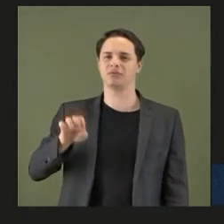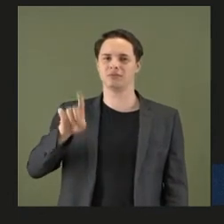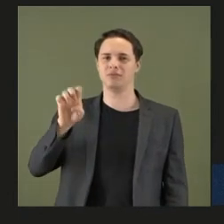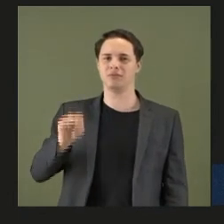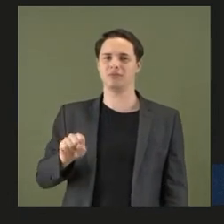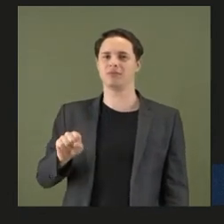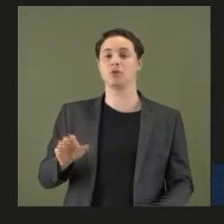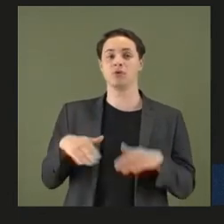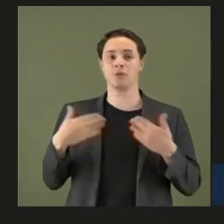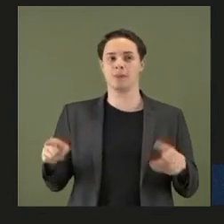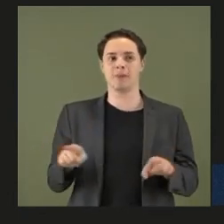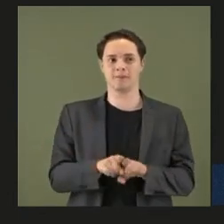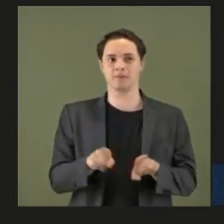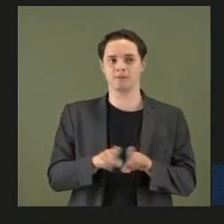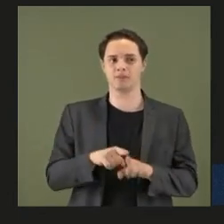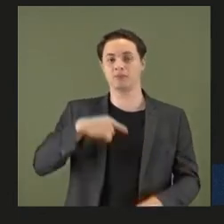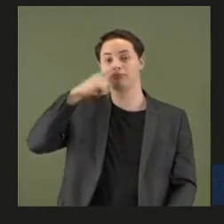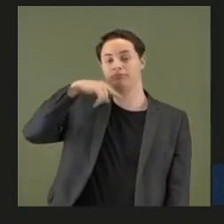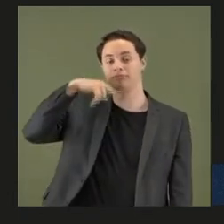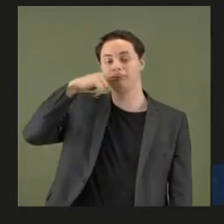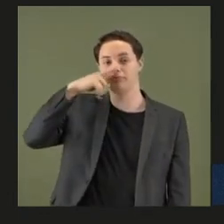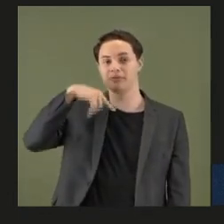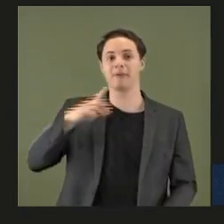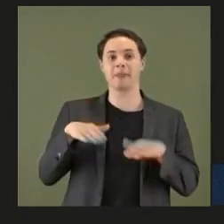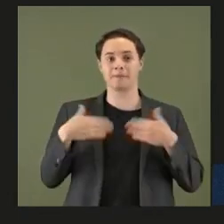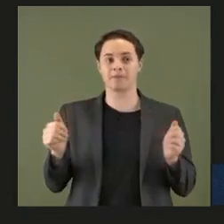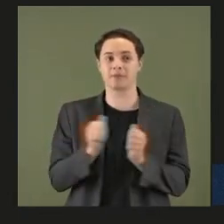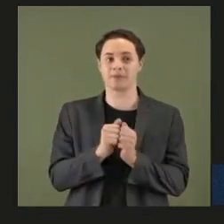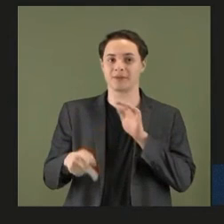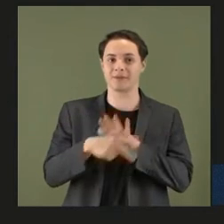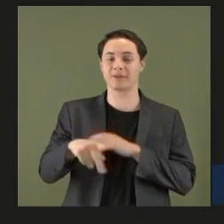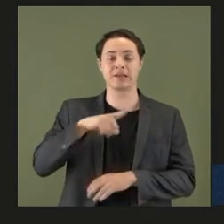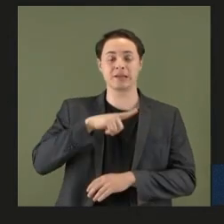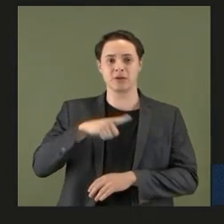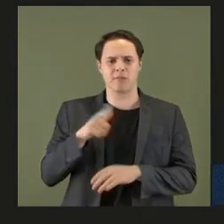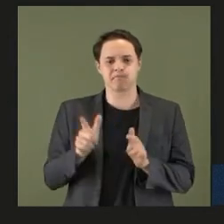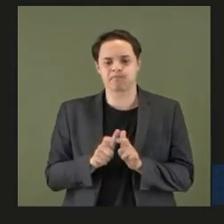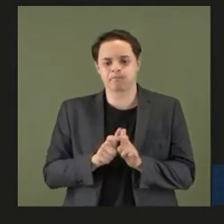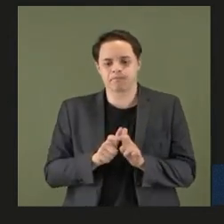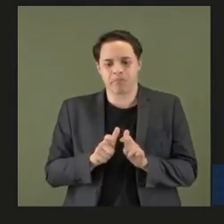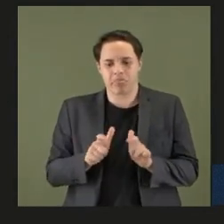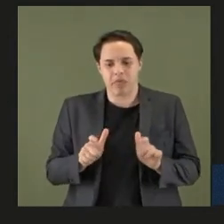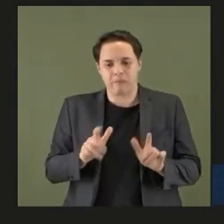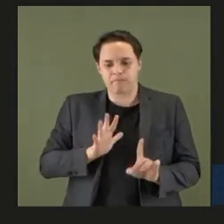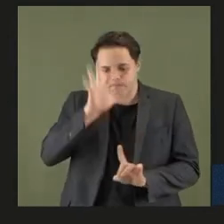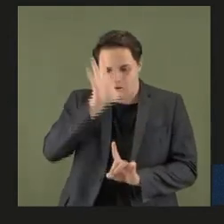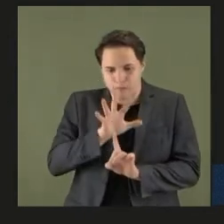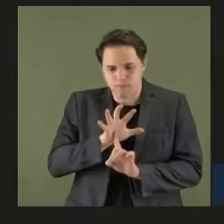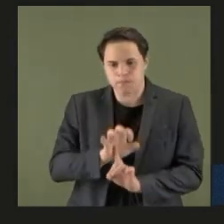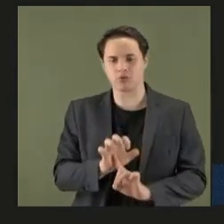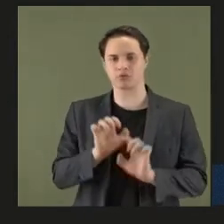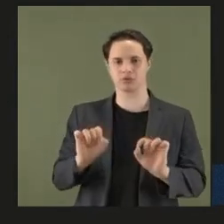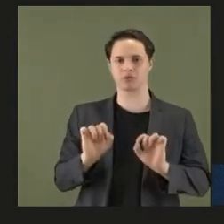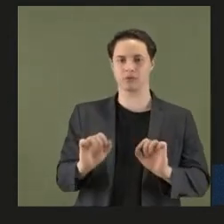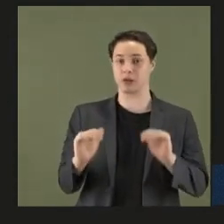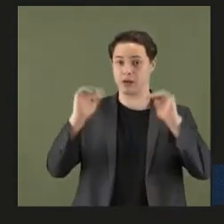cogitou o nome de Alexandre de Moraes. Ou seja, o país vem assistindo uma crescente prática de abuso de autoridade por parte